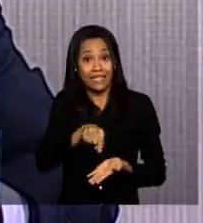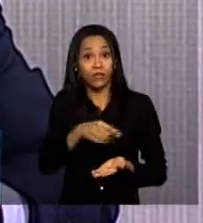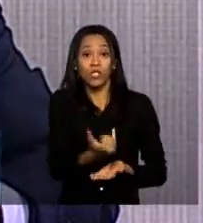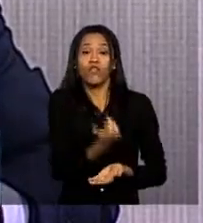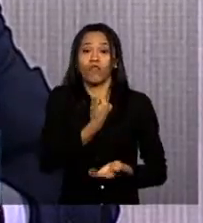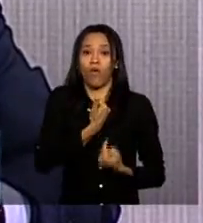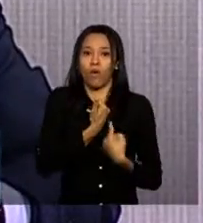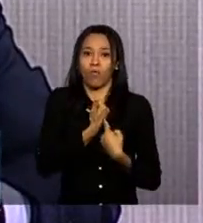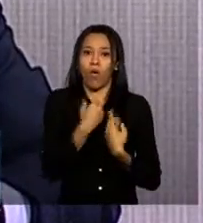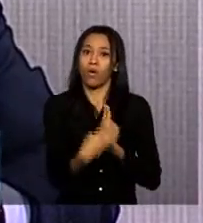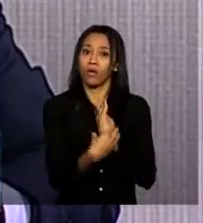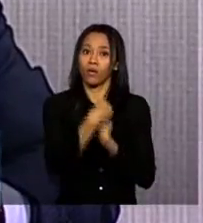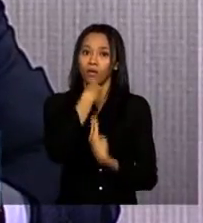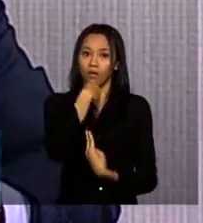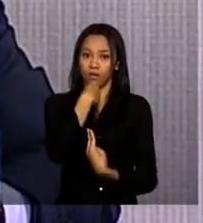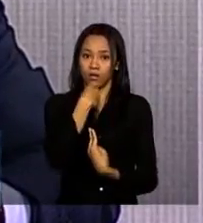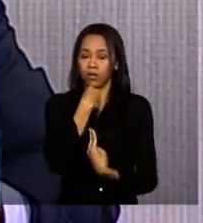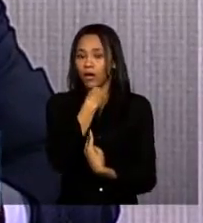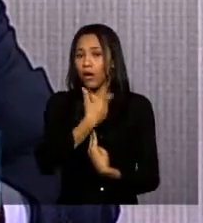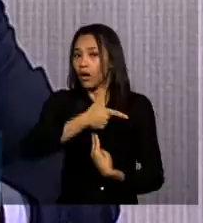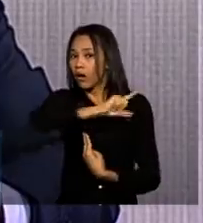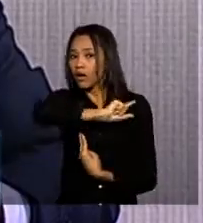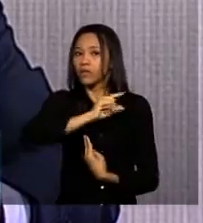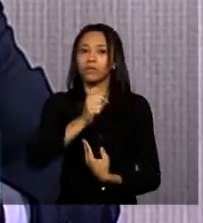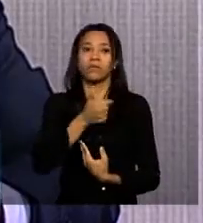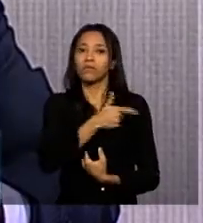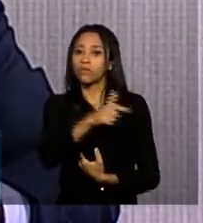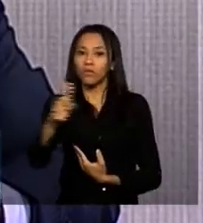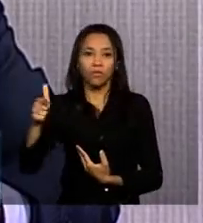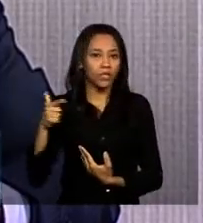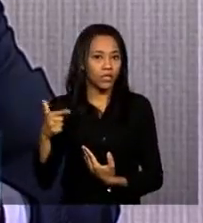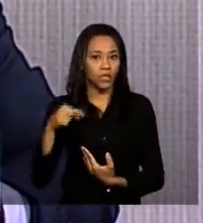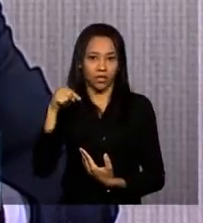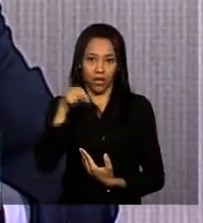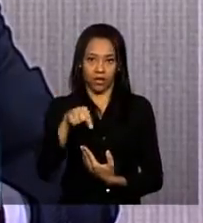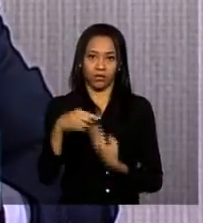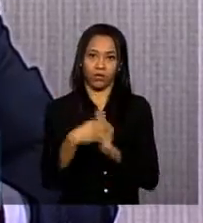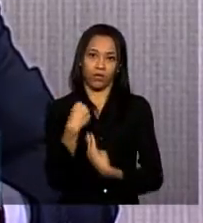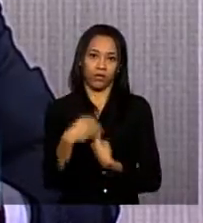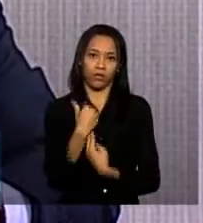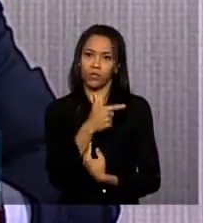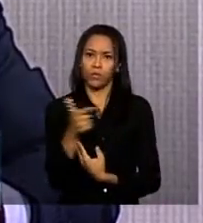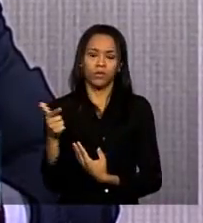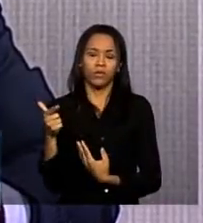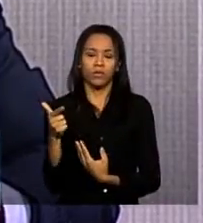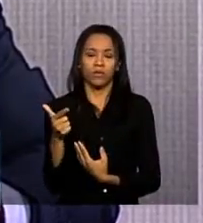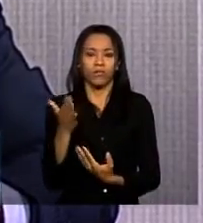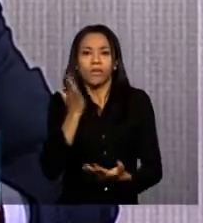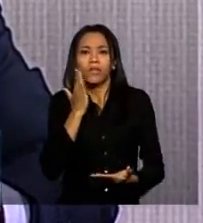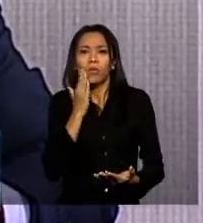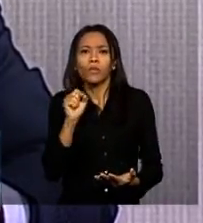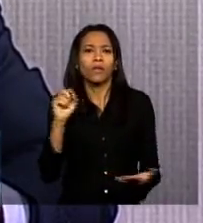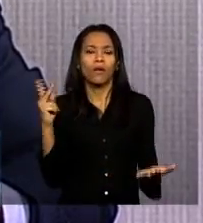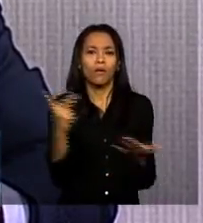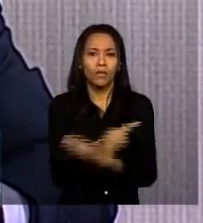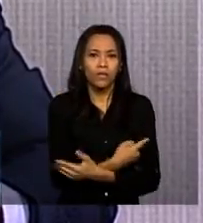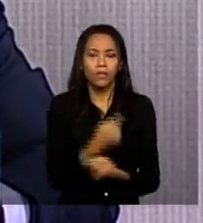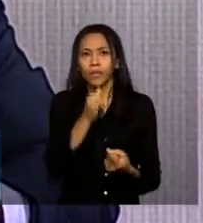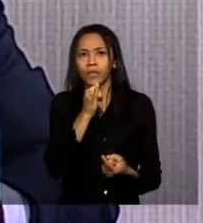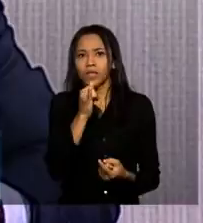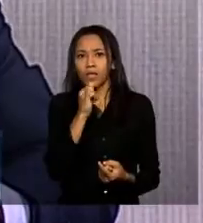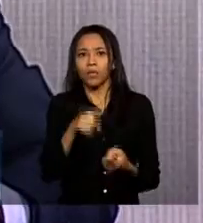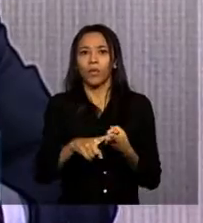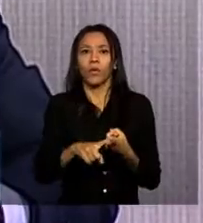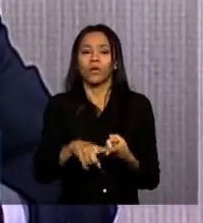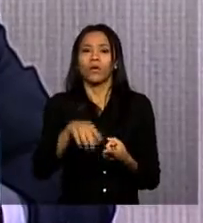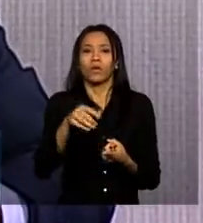tínhamos, no sistema de informação de agravos de notificação, nada que individualizasse a orientação sexual e